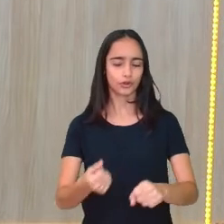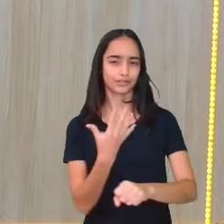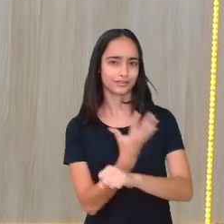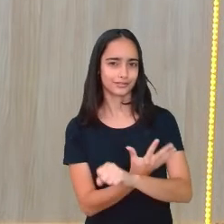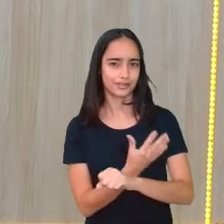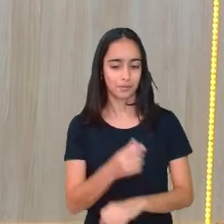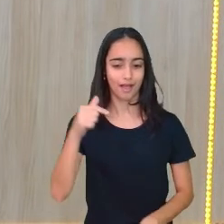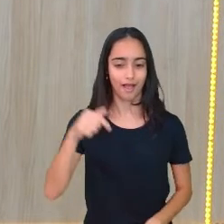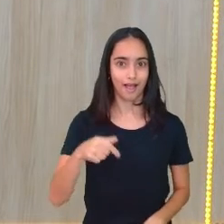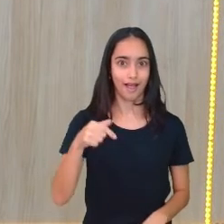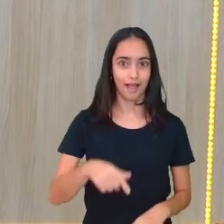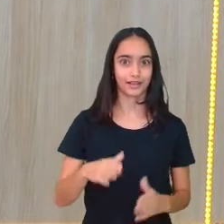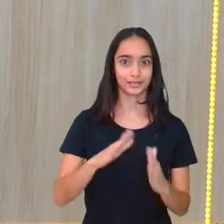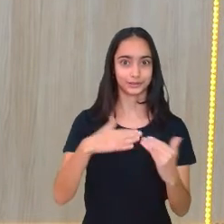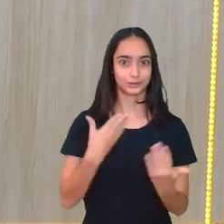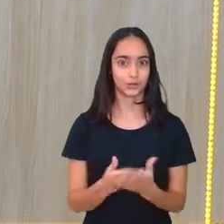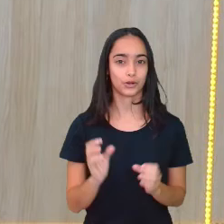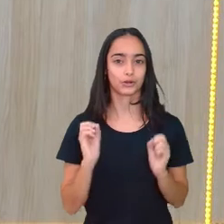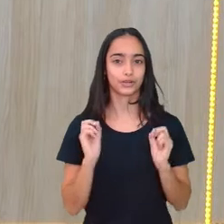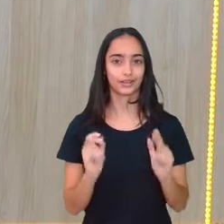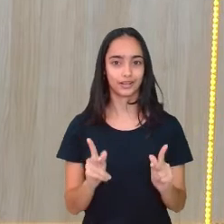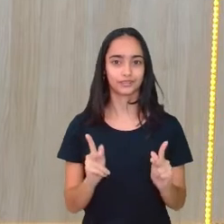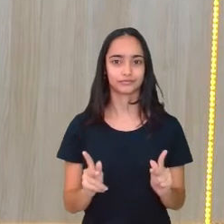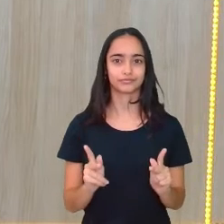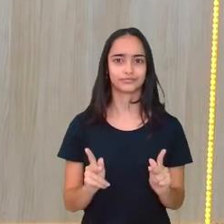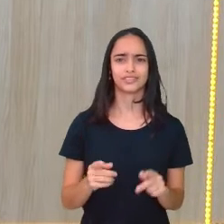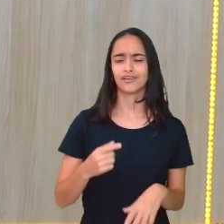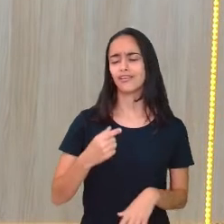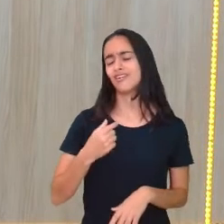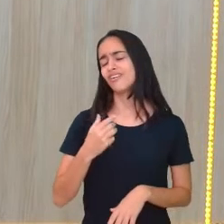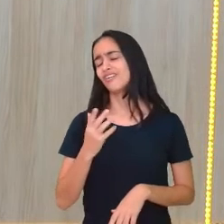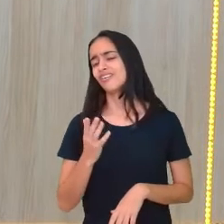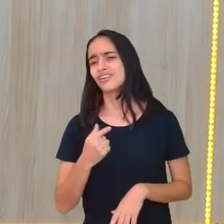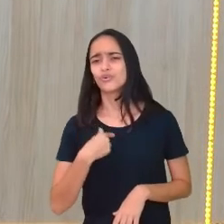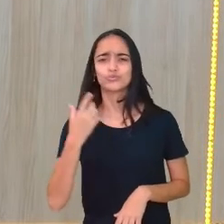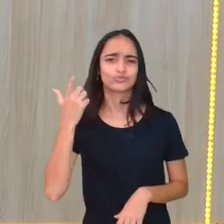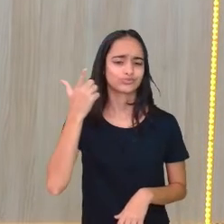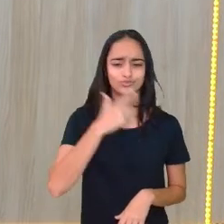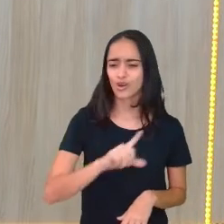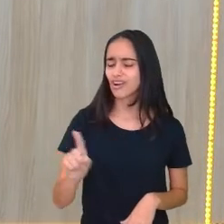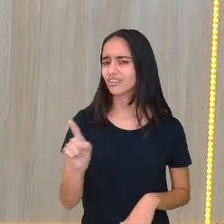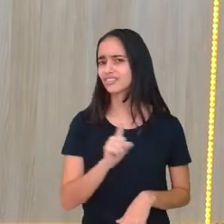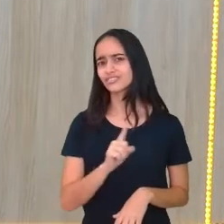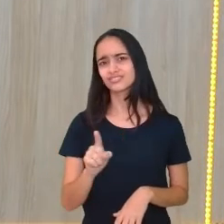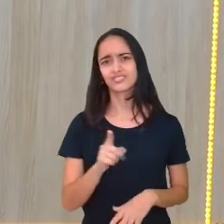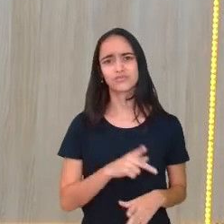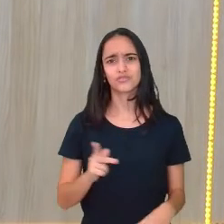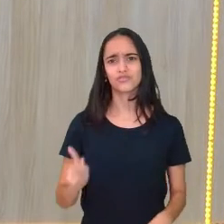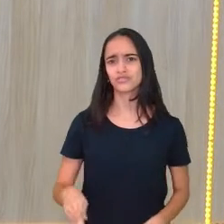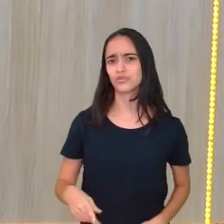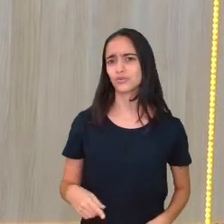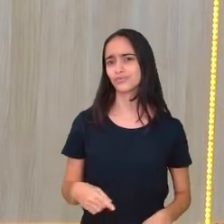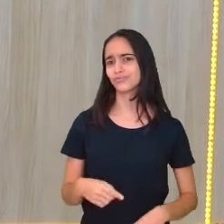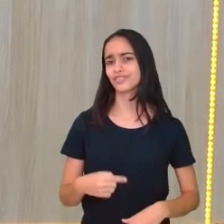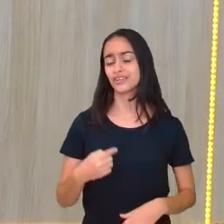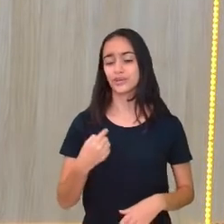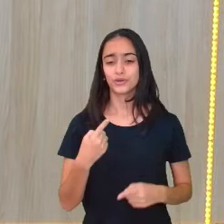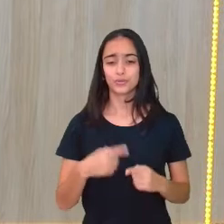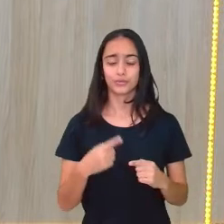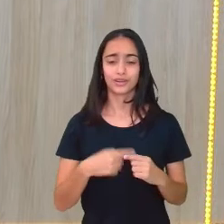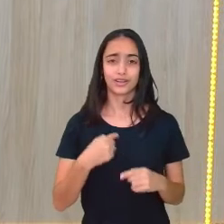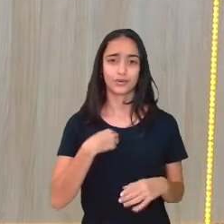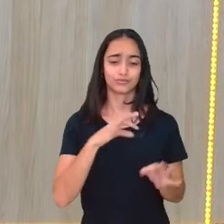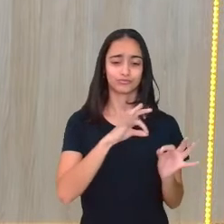escola. Então, fiquem à vontade. Não consigo, professor, acessar nenhum QR Code agora, porque eu estou lhe assistindo